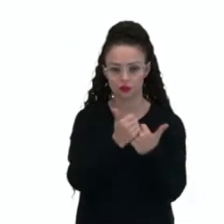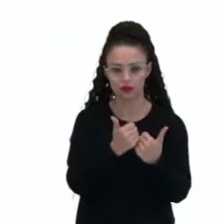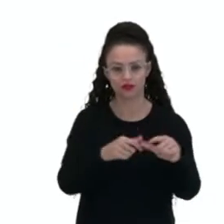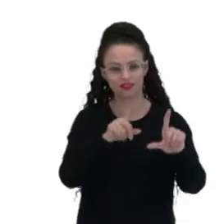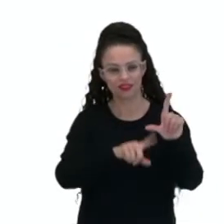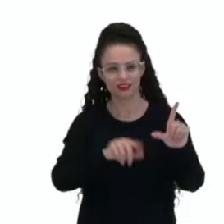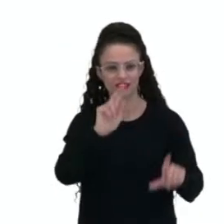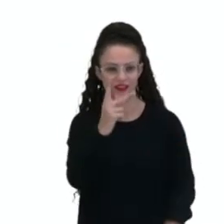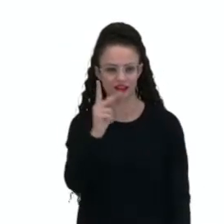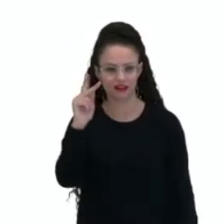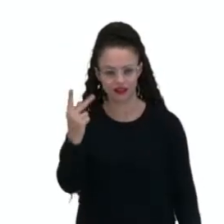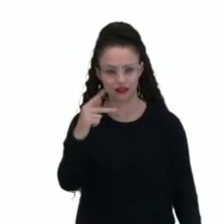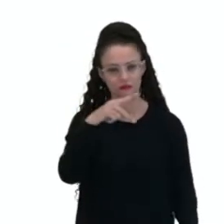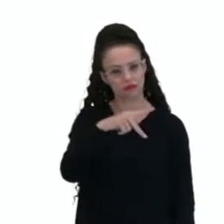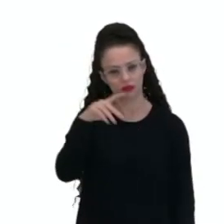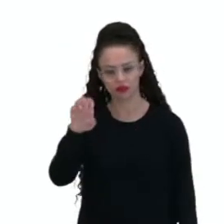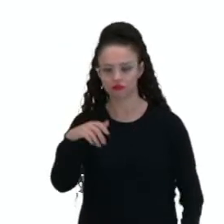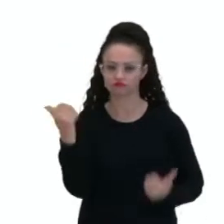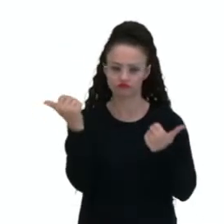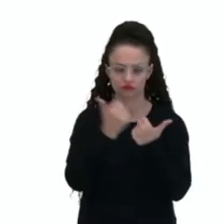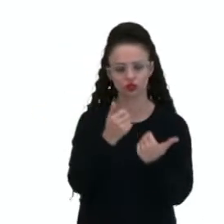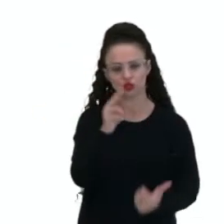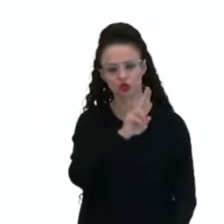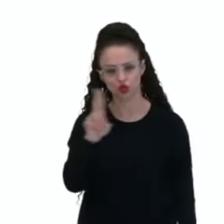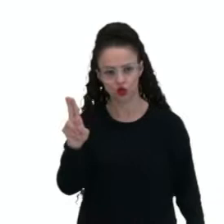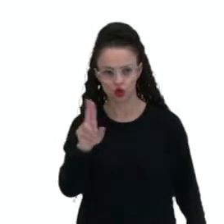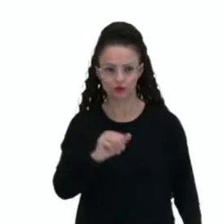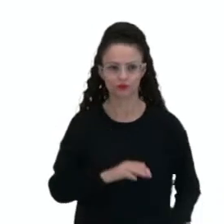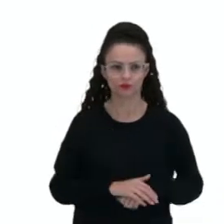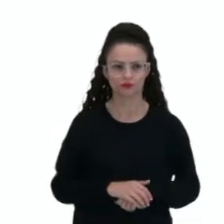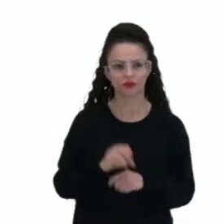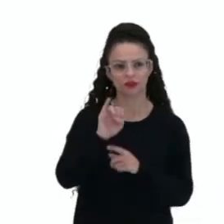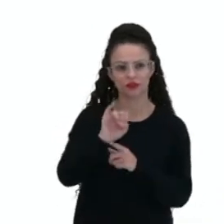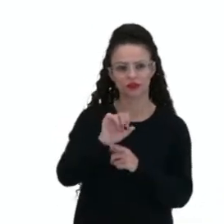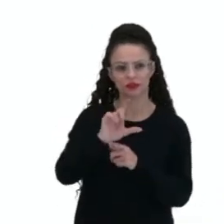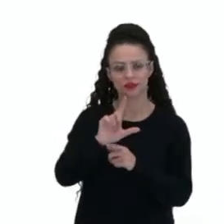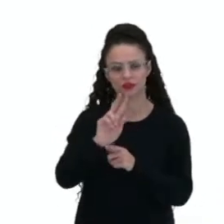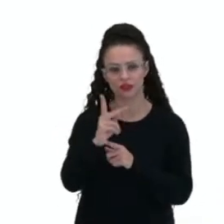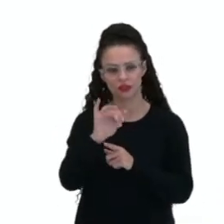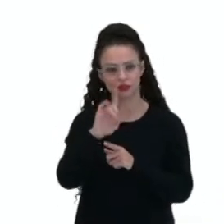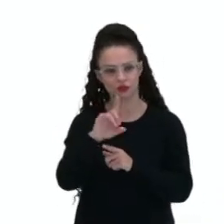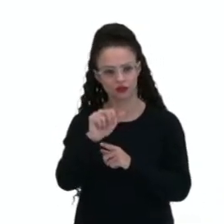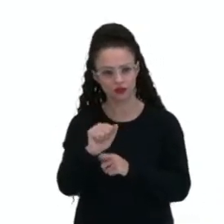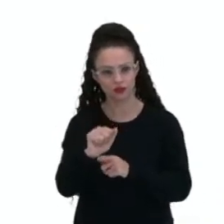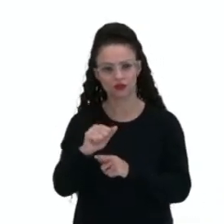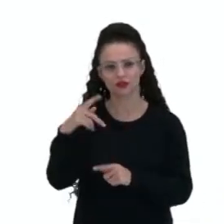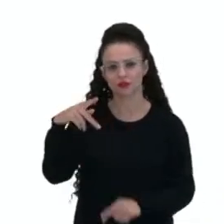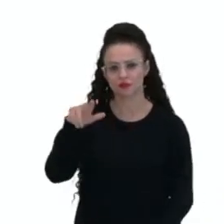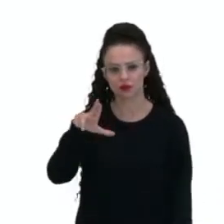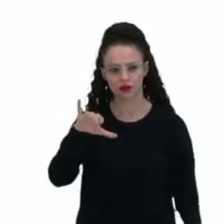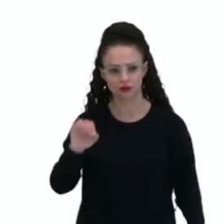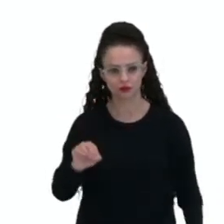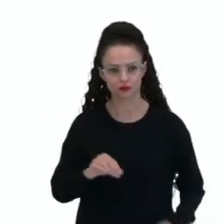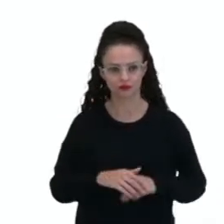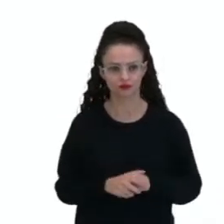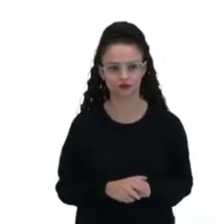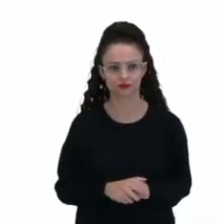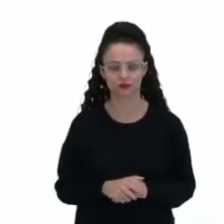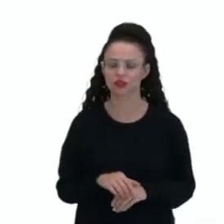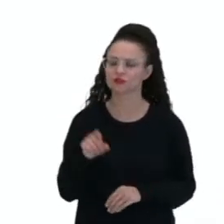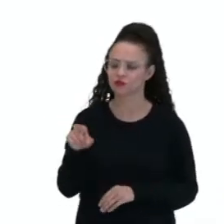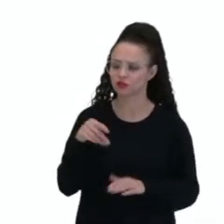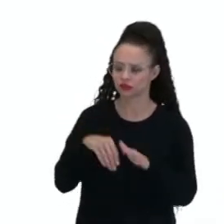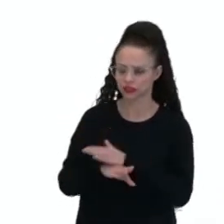como HH ou PE, aparecem os nomes de Hilda East E Paulo Emílio: a senhora